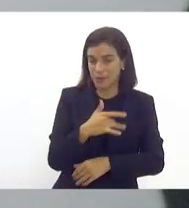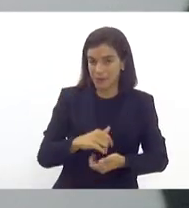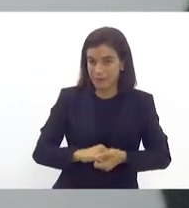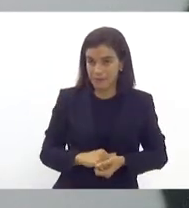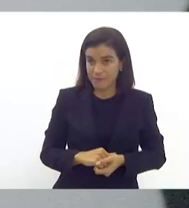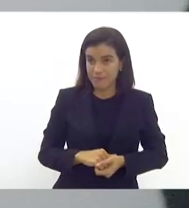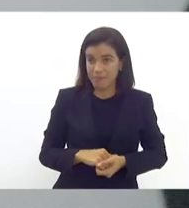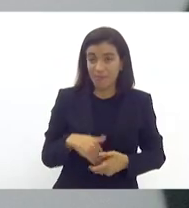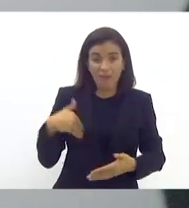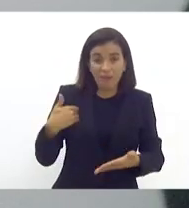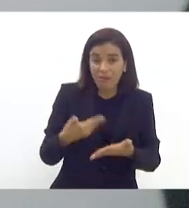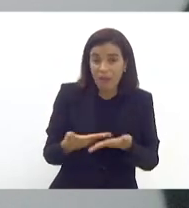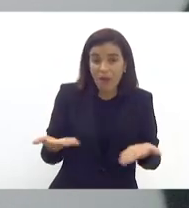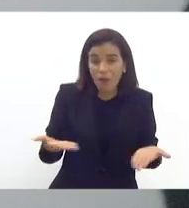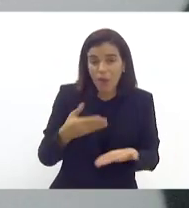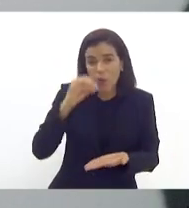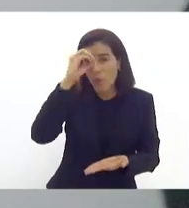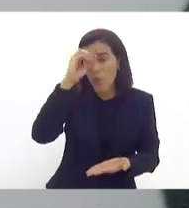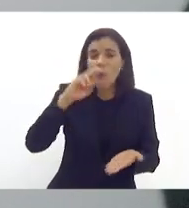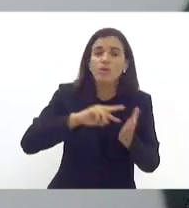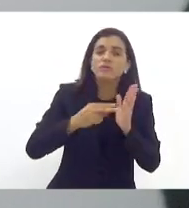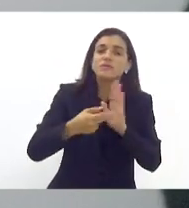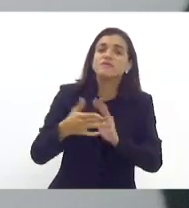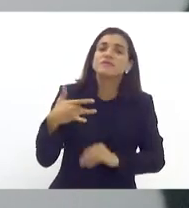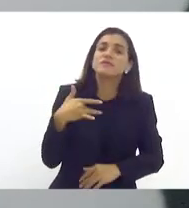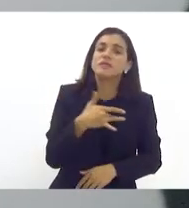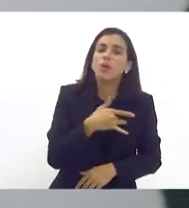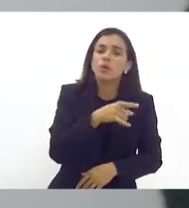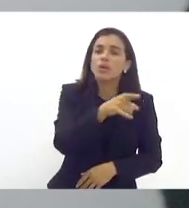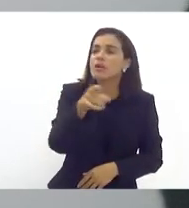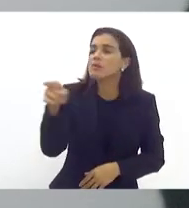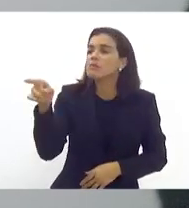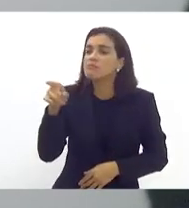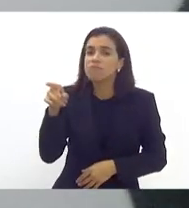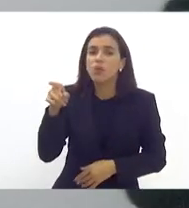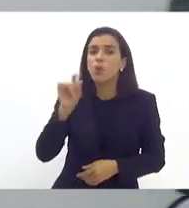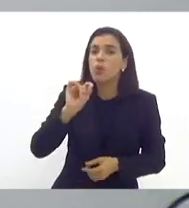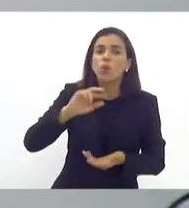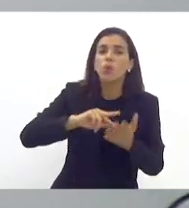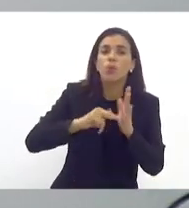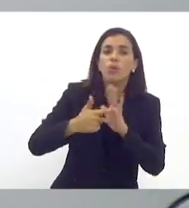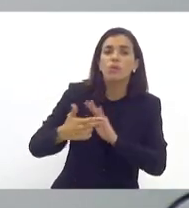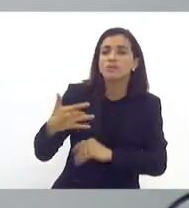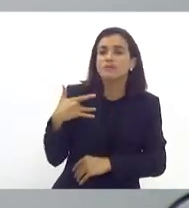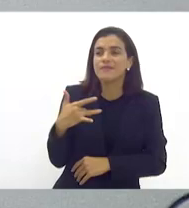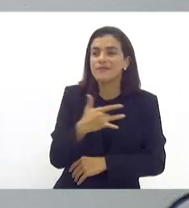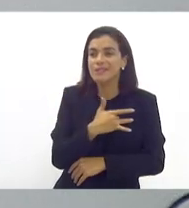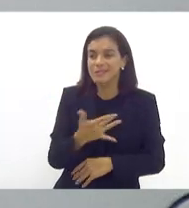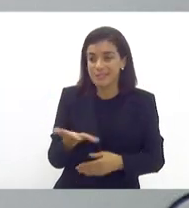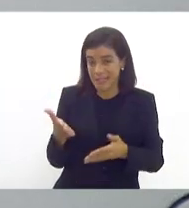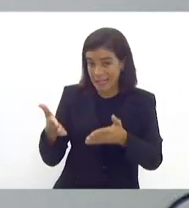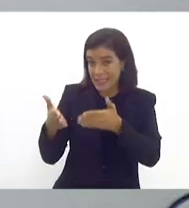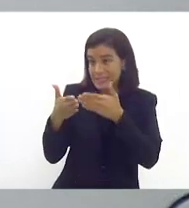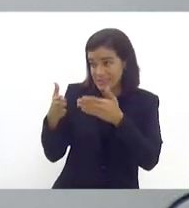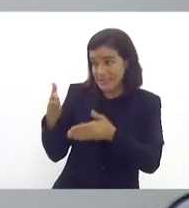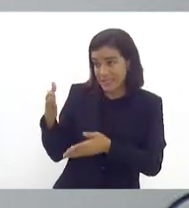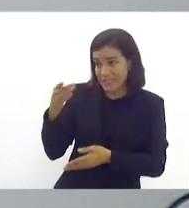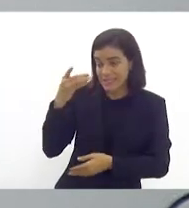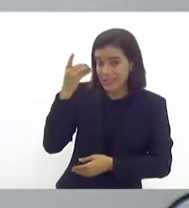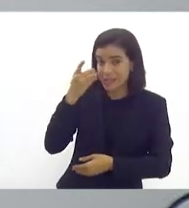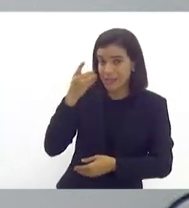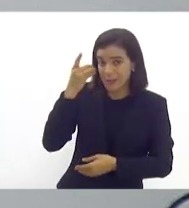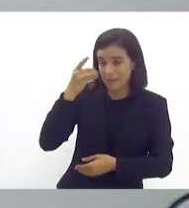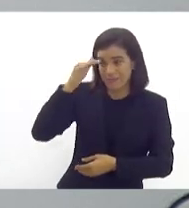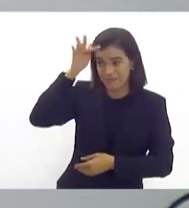não sabe nem o que que é saúde que é saúde eu aprendi viu Doutor tô pedindo Licença aqui para falar